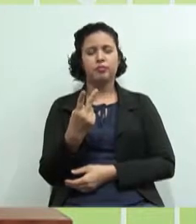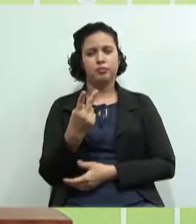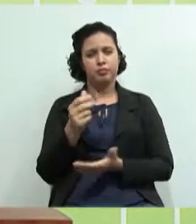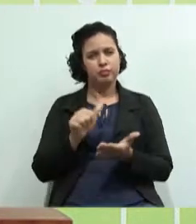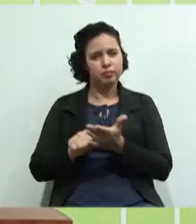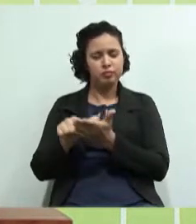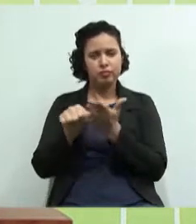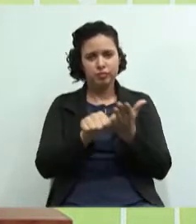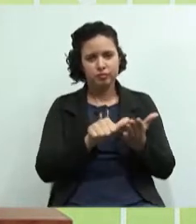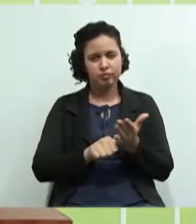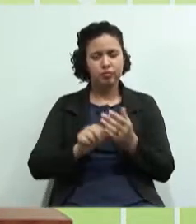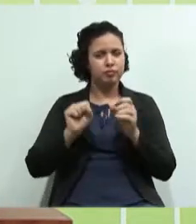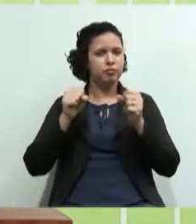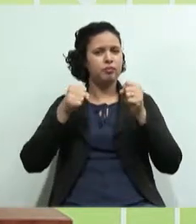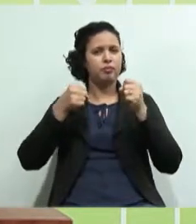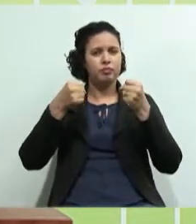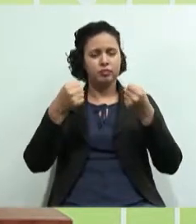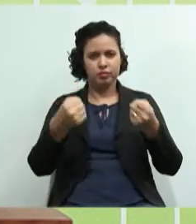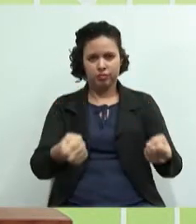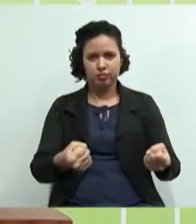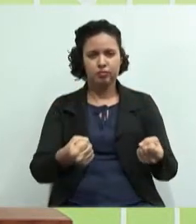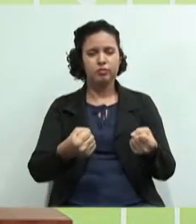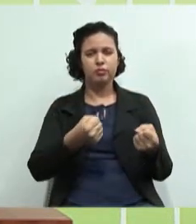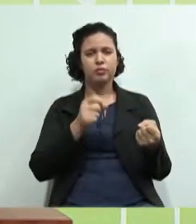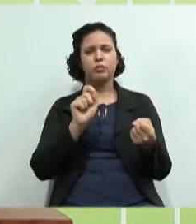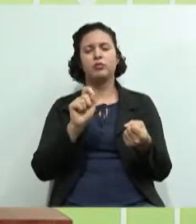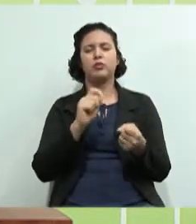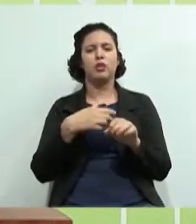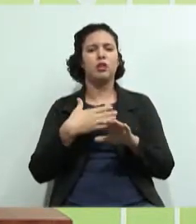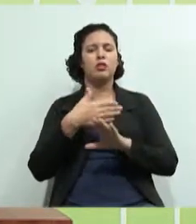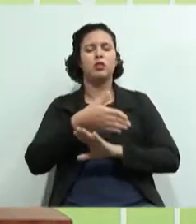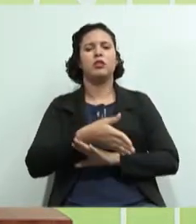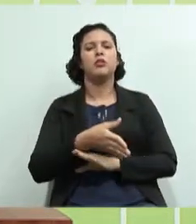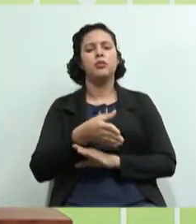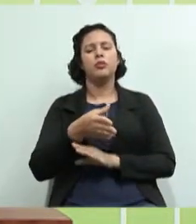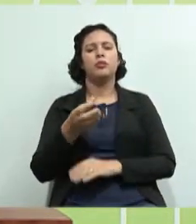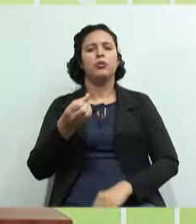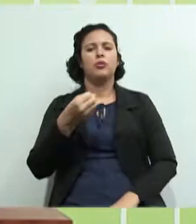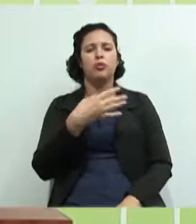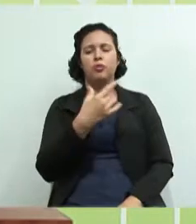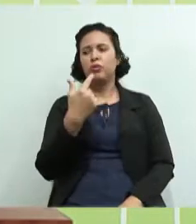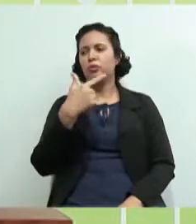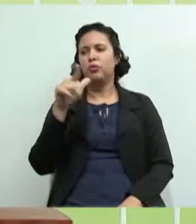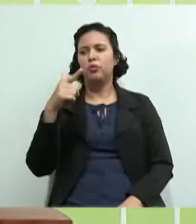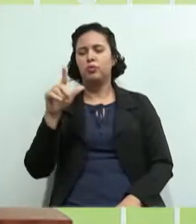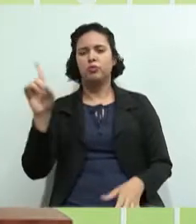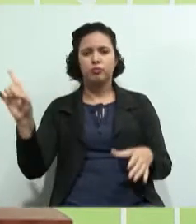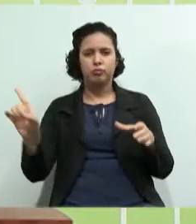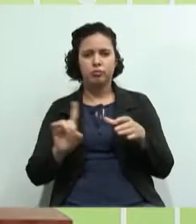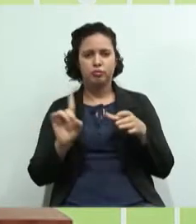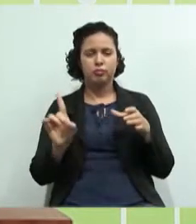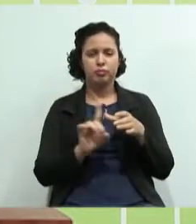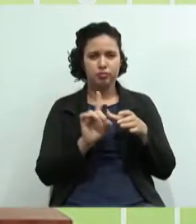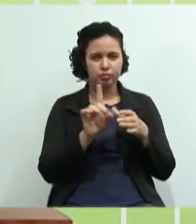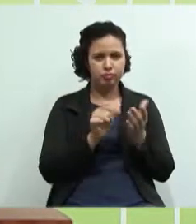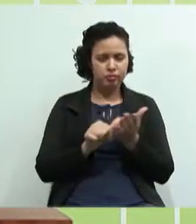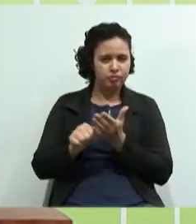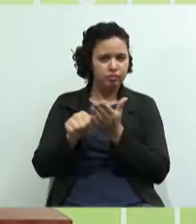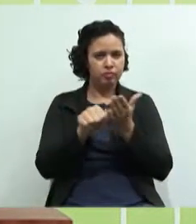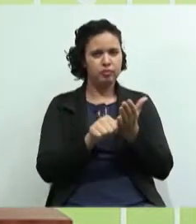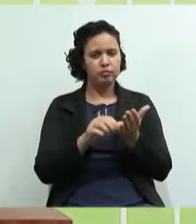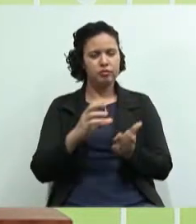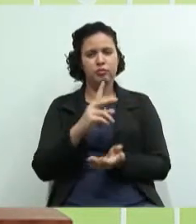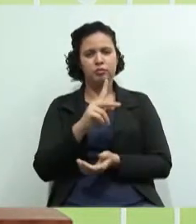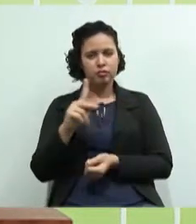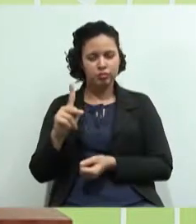2 vão se esforçar nesse esforço cooperativo até novos outros se integrarem a essa cooperativa e,